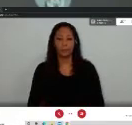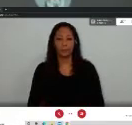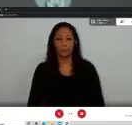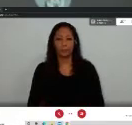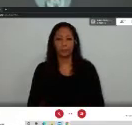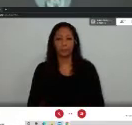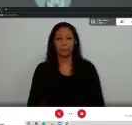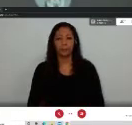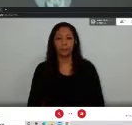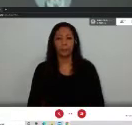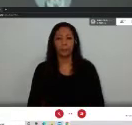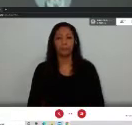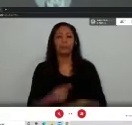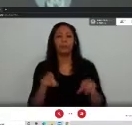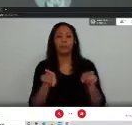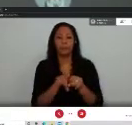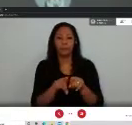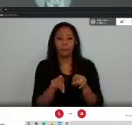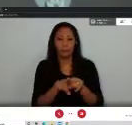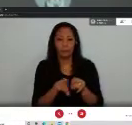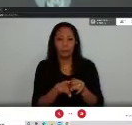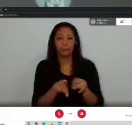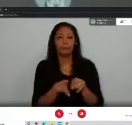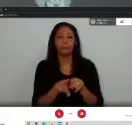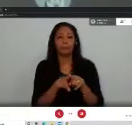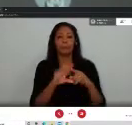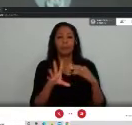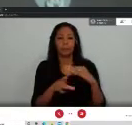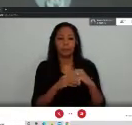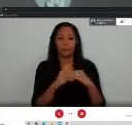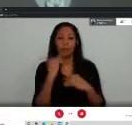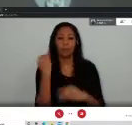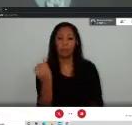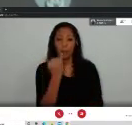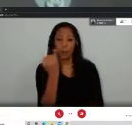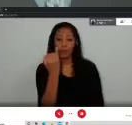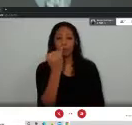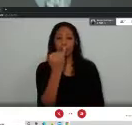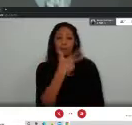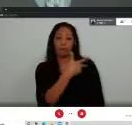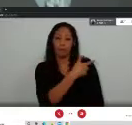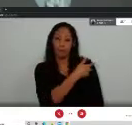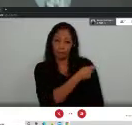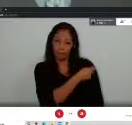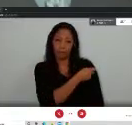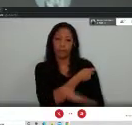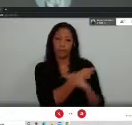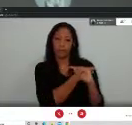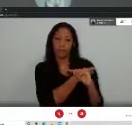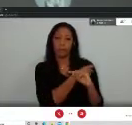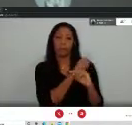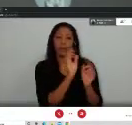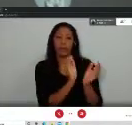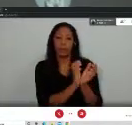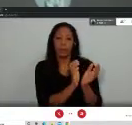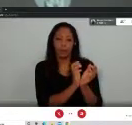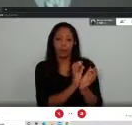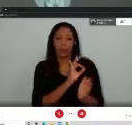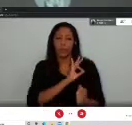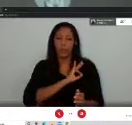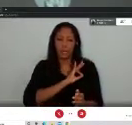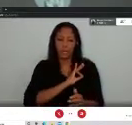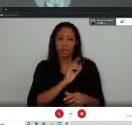Também acrescentando, além da importância da vacina para os policiais, para os fiscais, para toda a